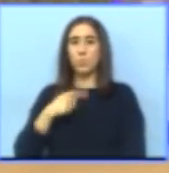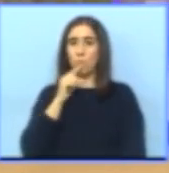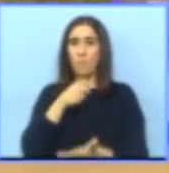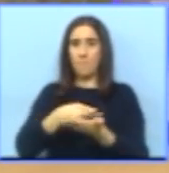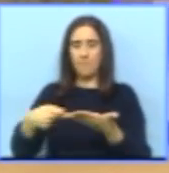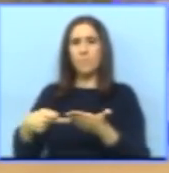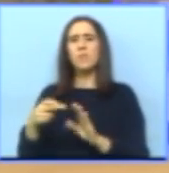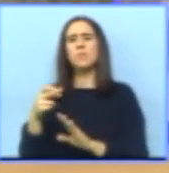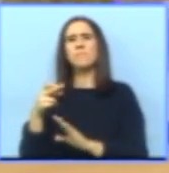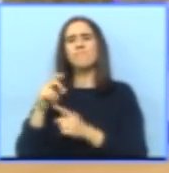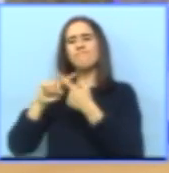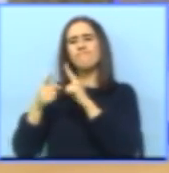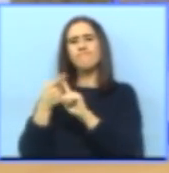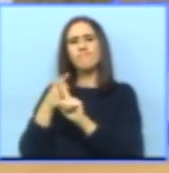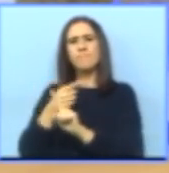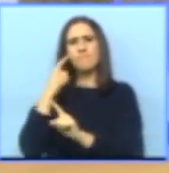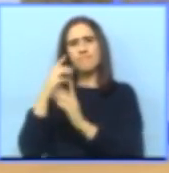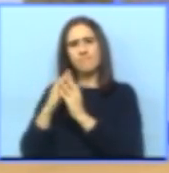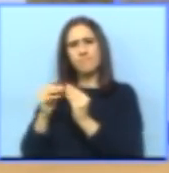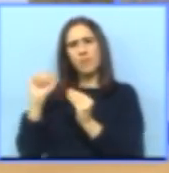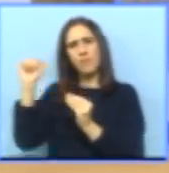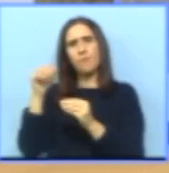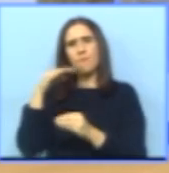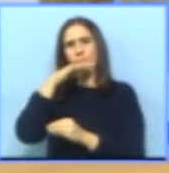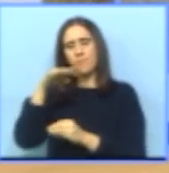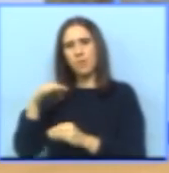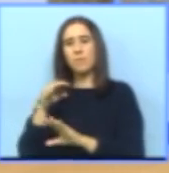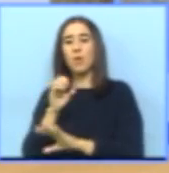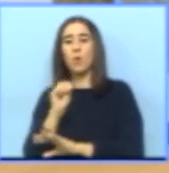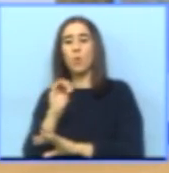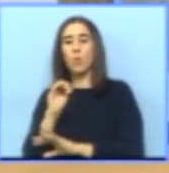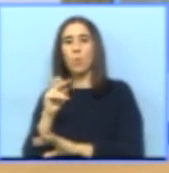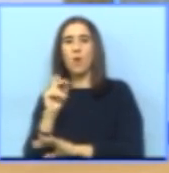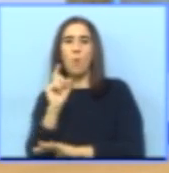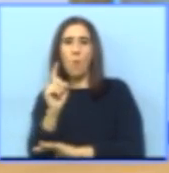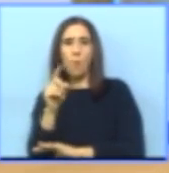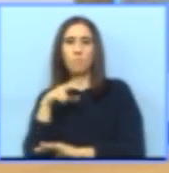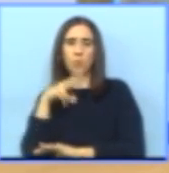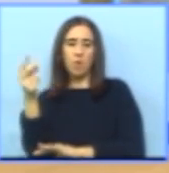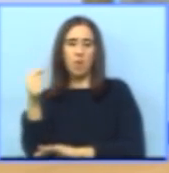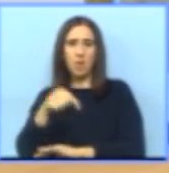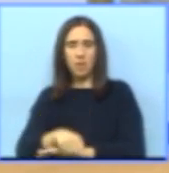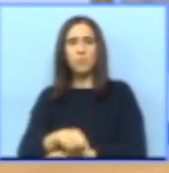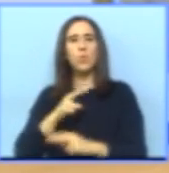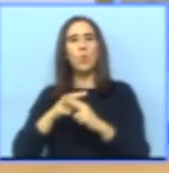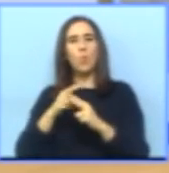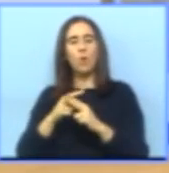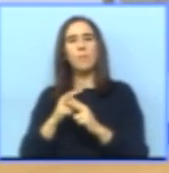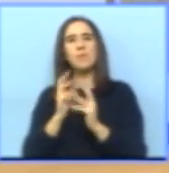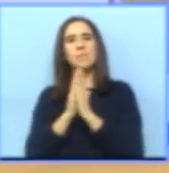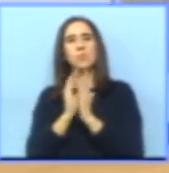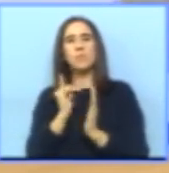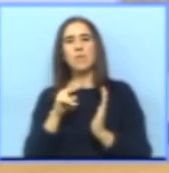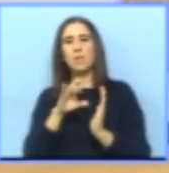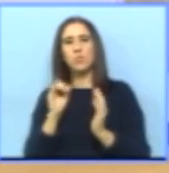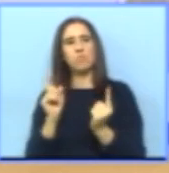é enviado via Goa para Coimbra, para Portugal, e depois há de ir a Roma conhecer Santo Inácio, morre noviço ainda